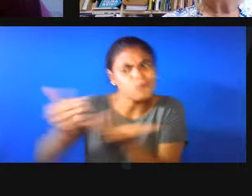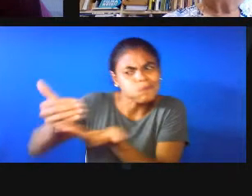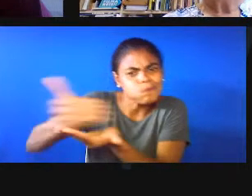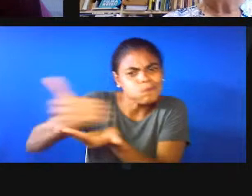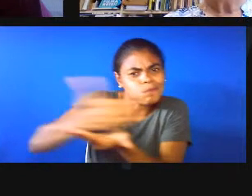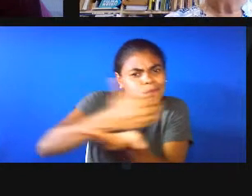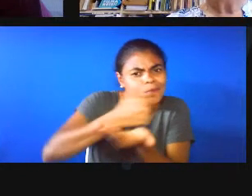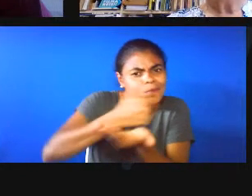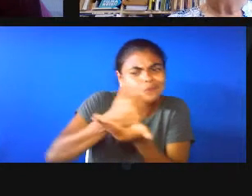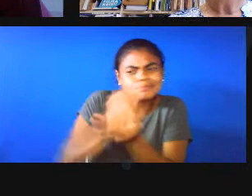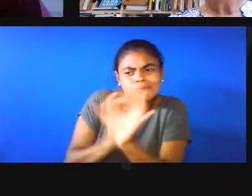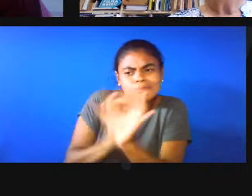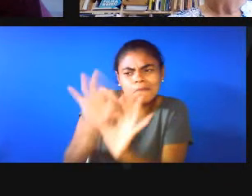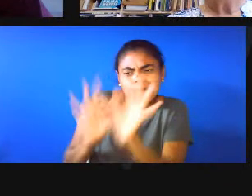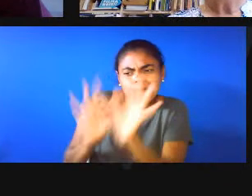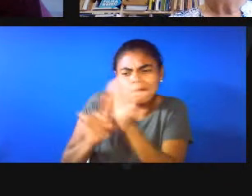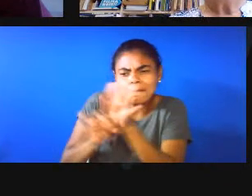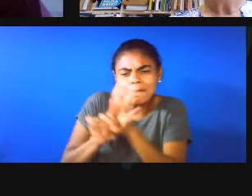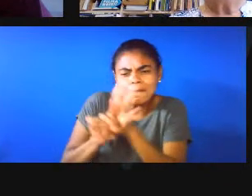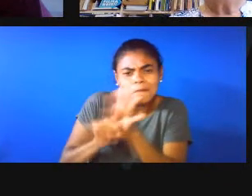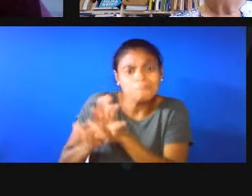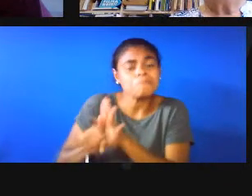realmente representantes, né,